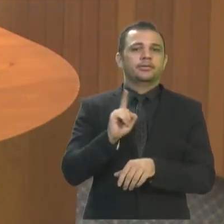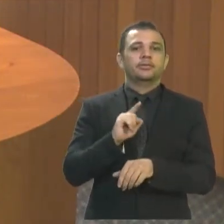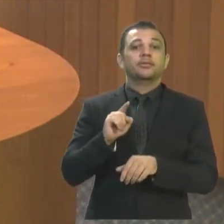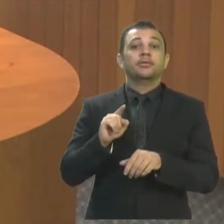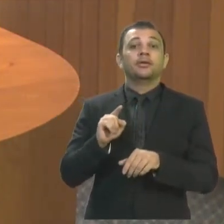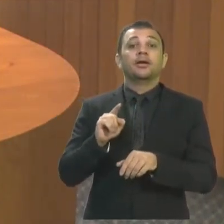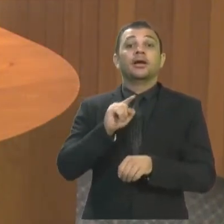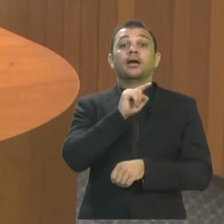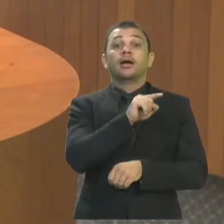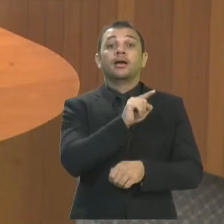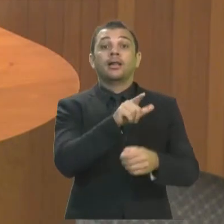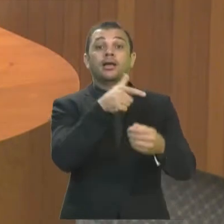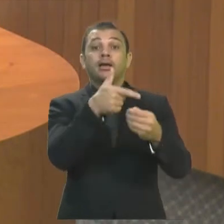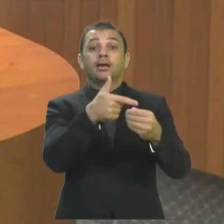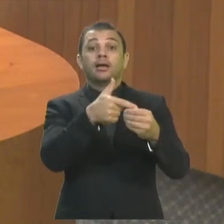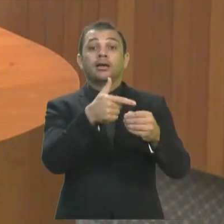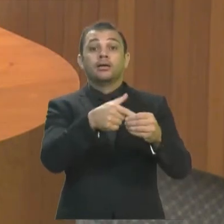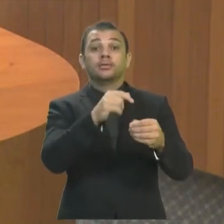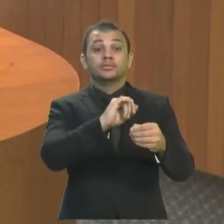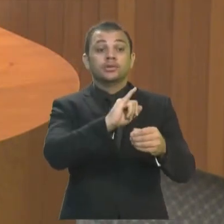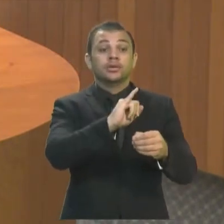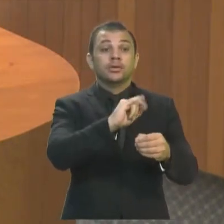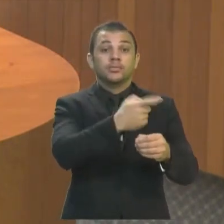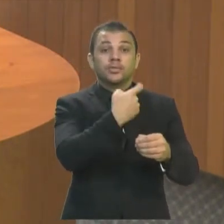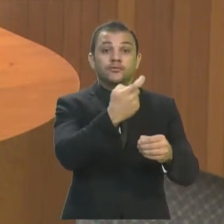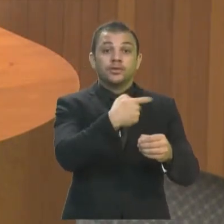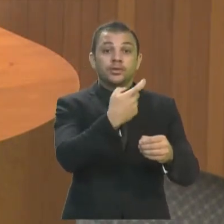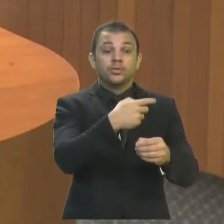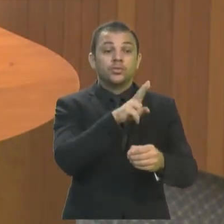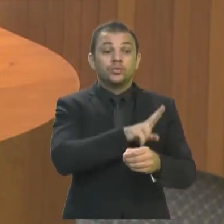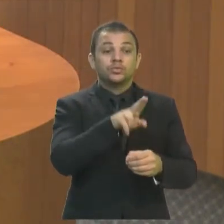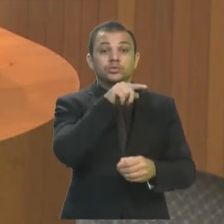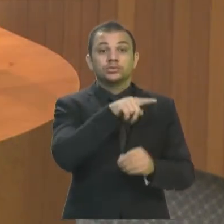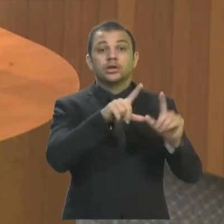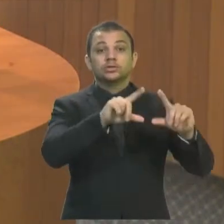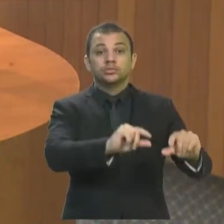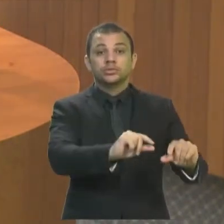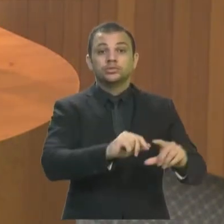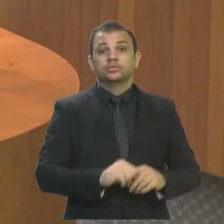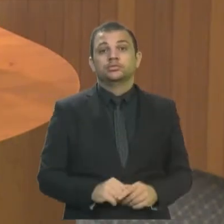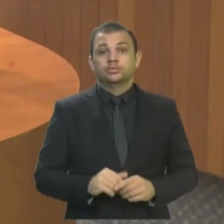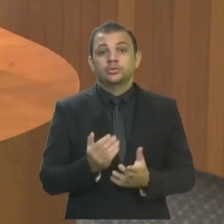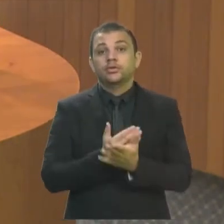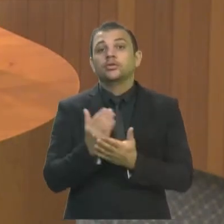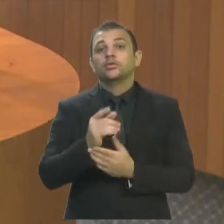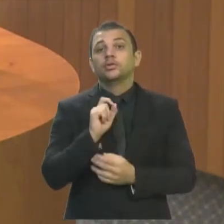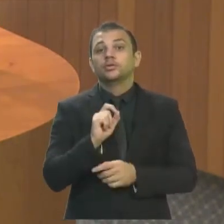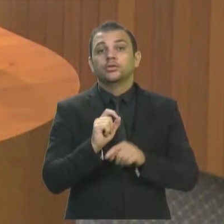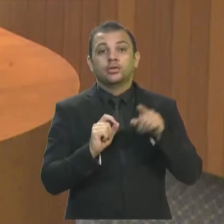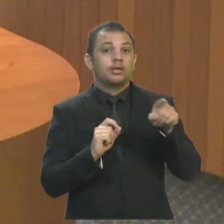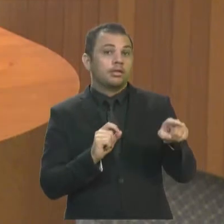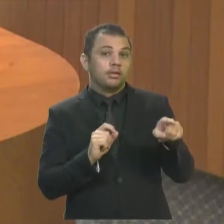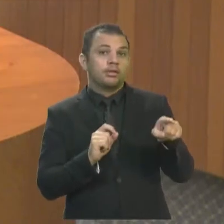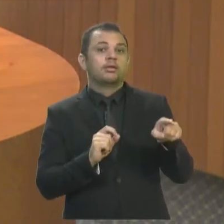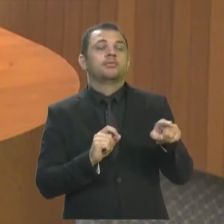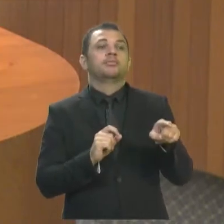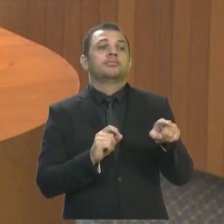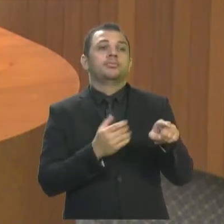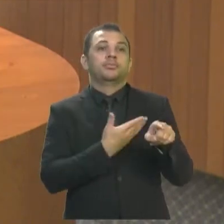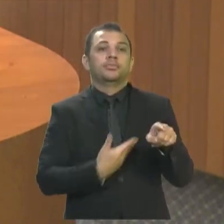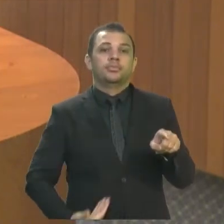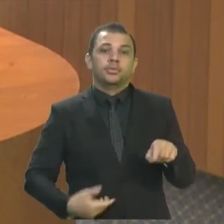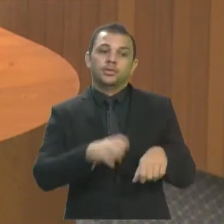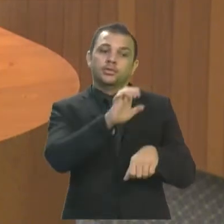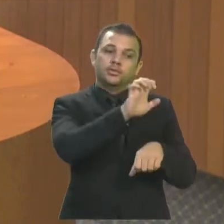aí começa a não pagar fornecedor, atraso de folha de terceirizado, programas